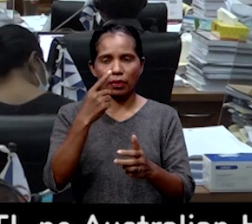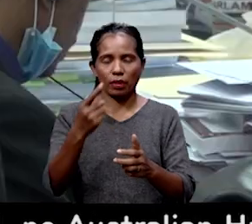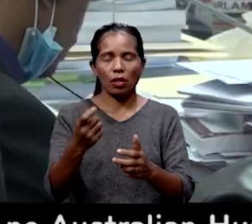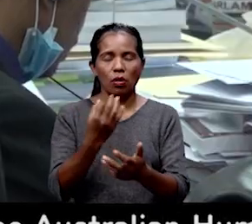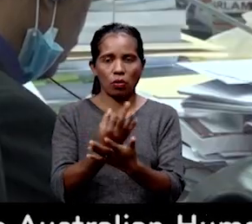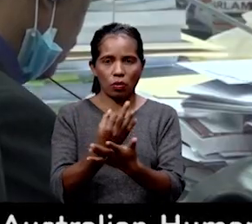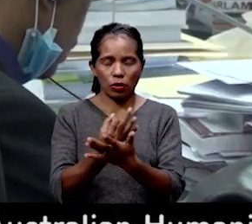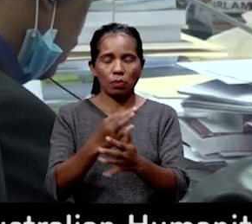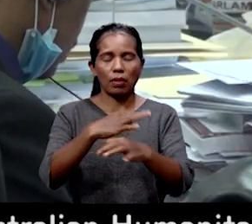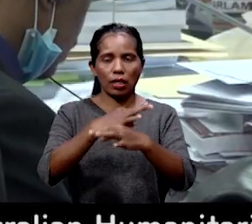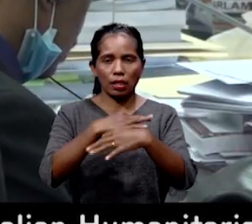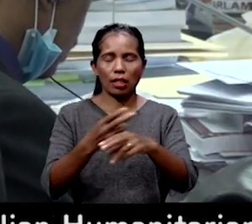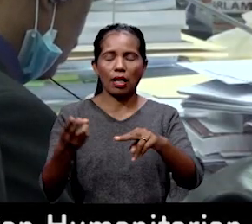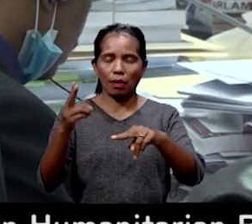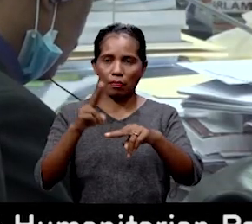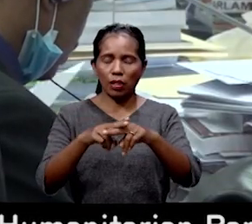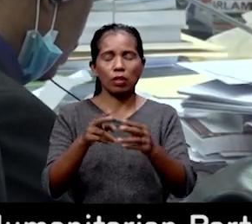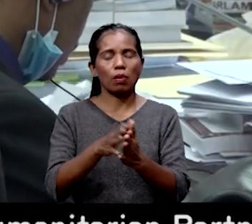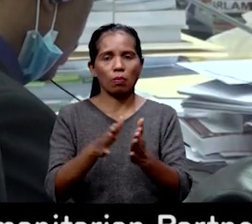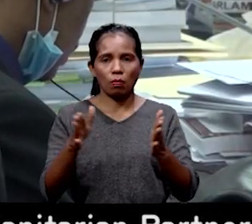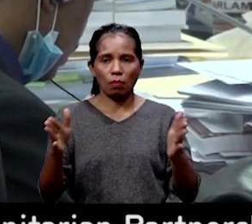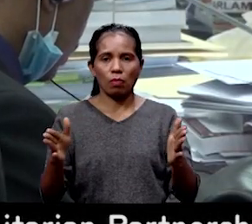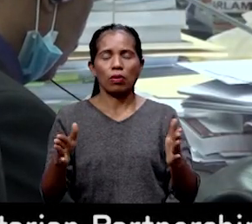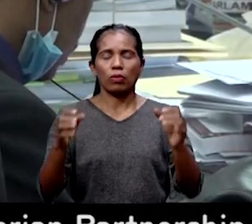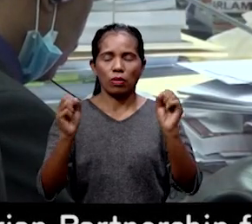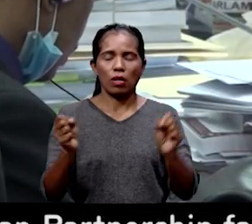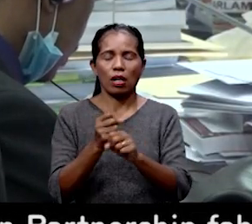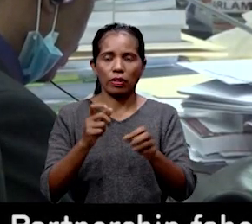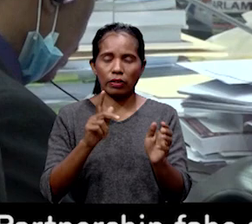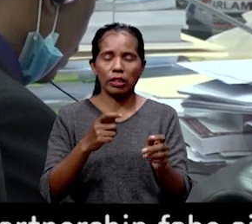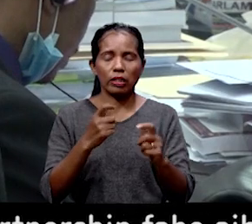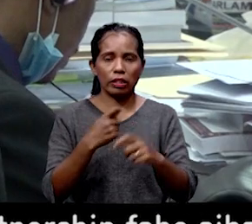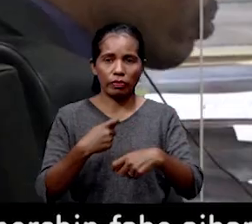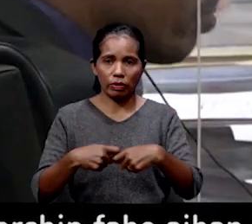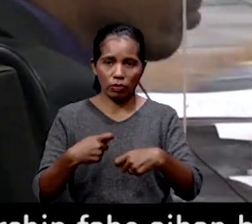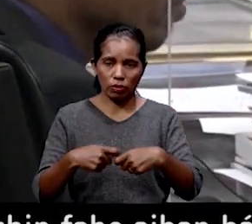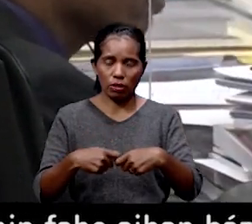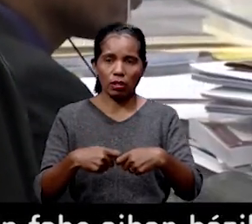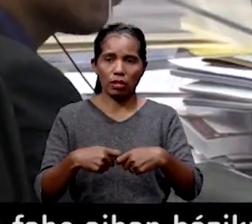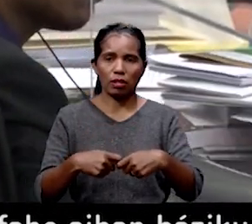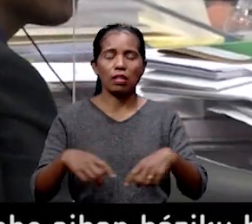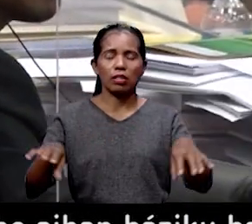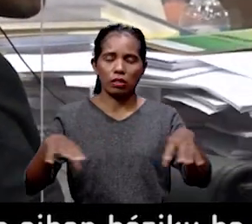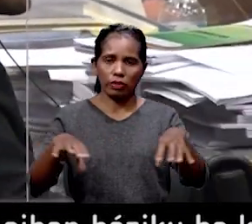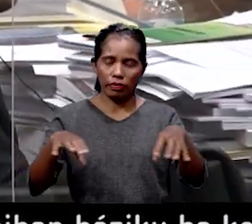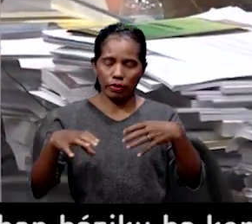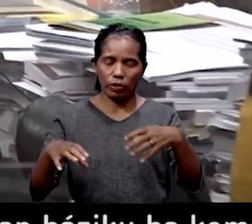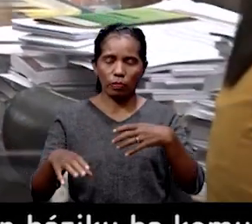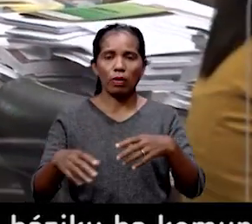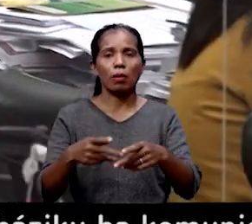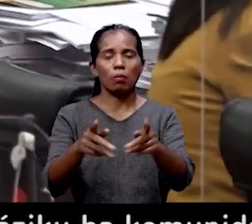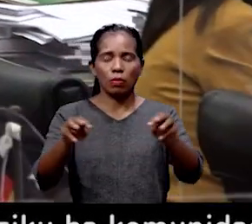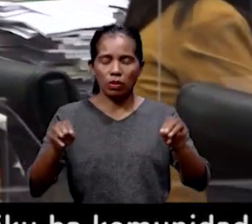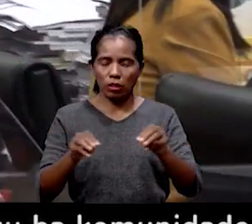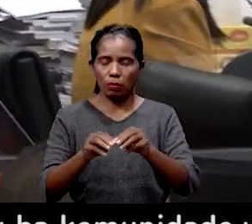ba manutenção aumenta bot liutan. No dificulta serviço do município, bem rir a condição careta cira lá estável.